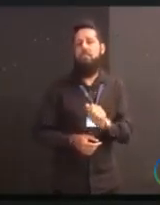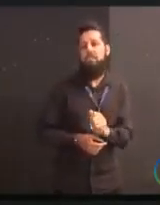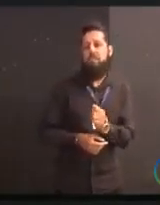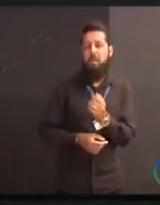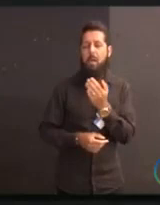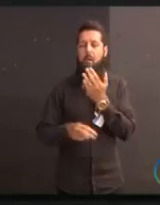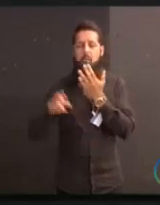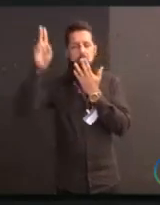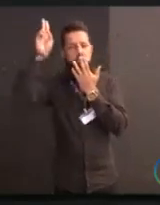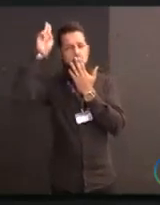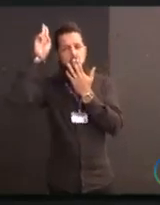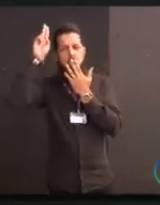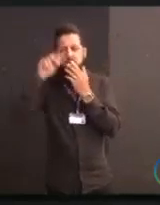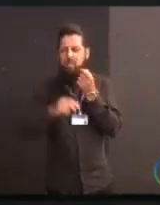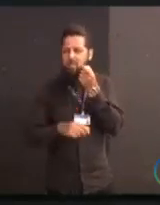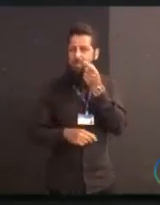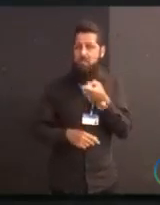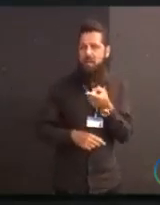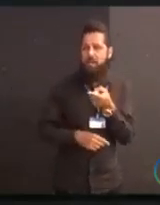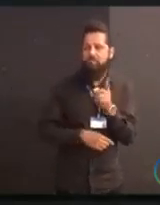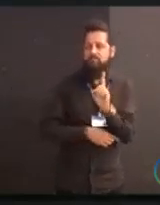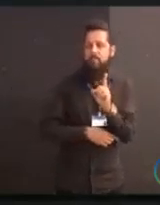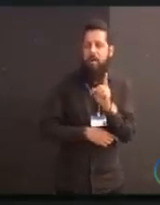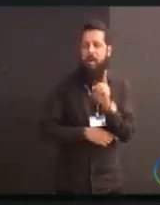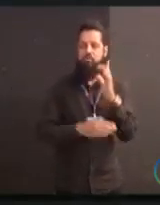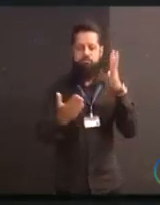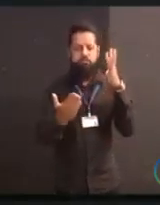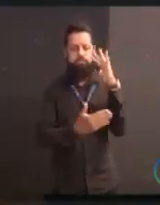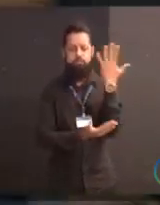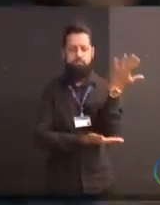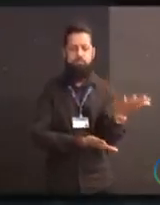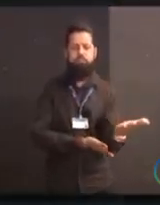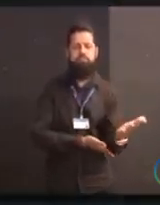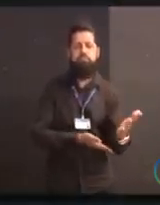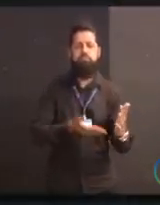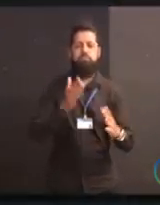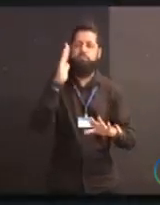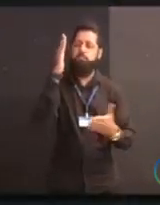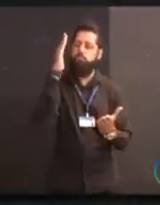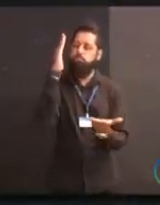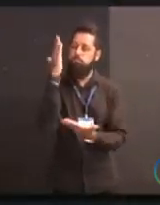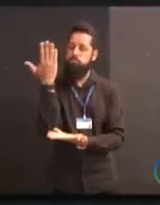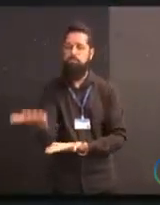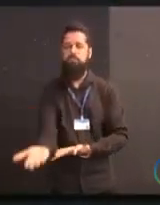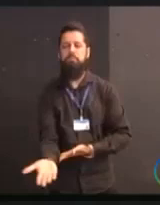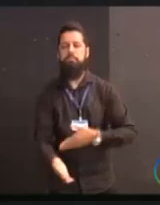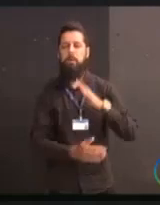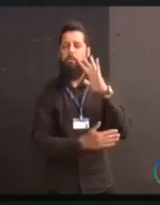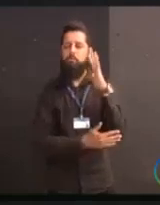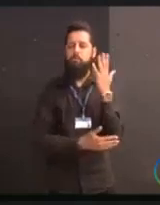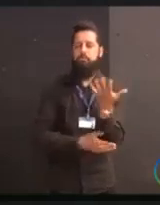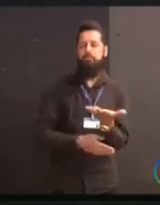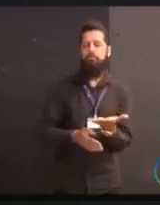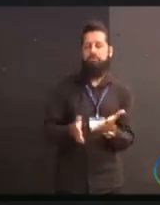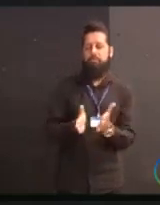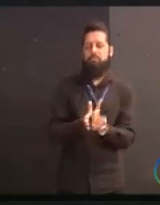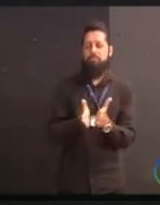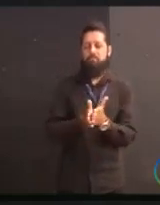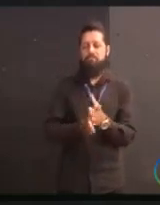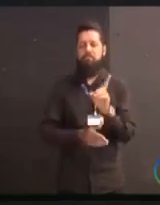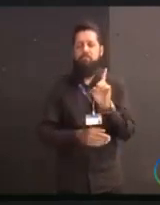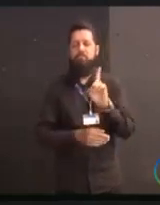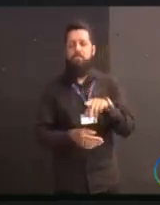desmatamento. Estranho é ser rico em grana e pobre de sentimento. Não é estranho ser